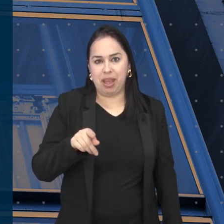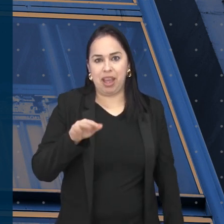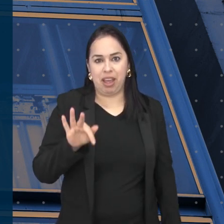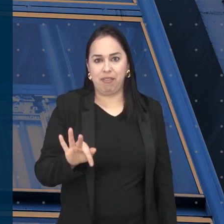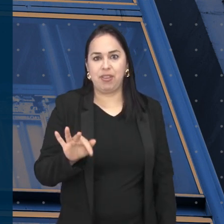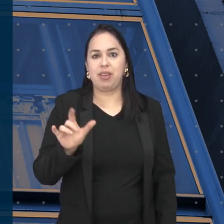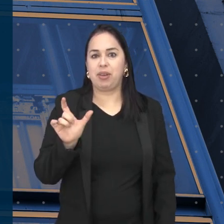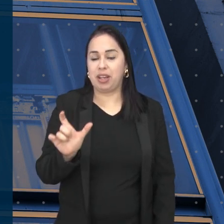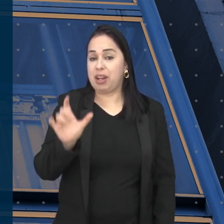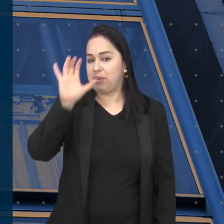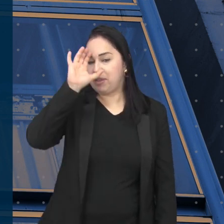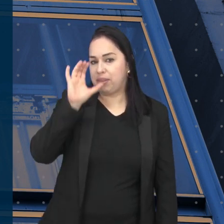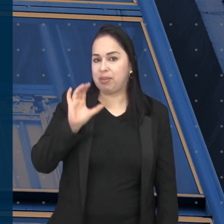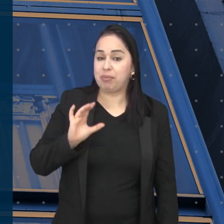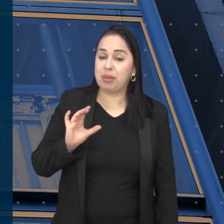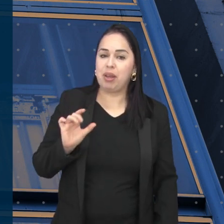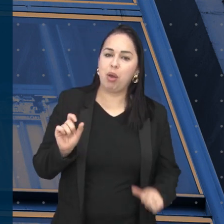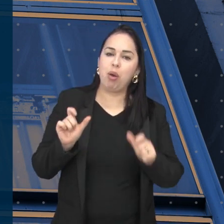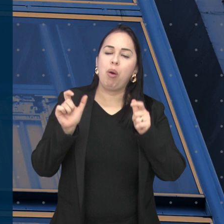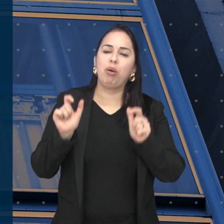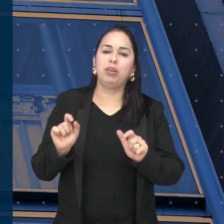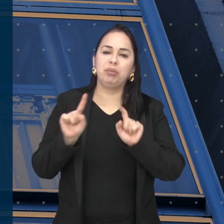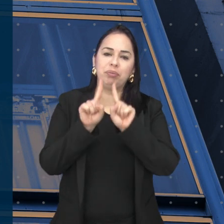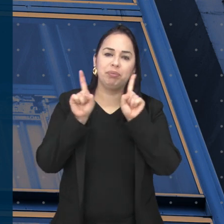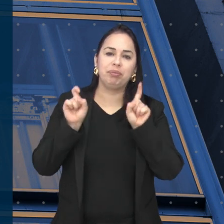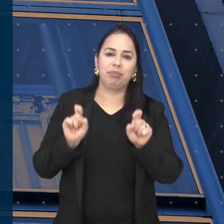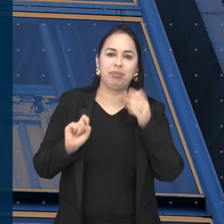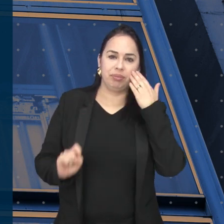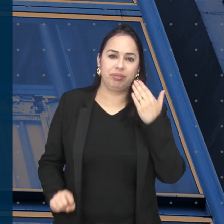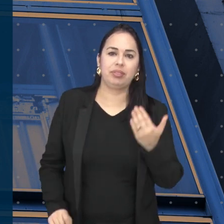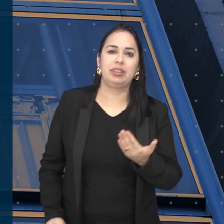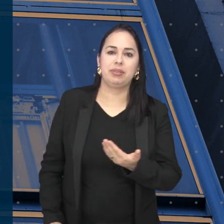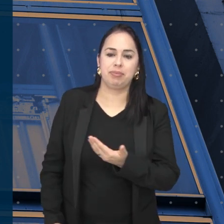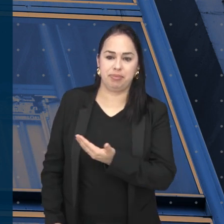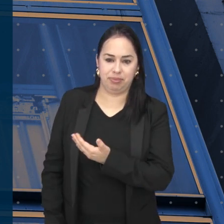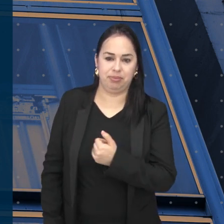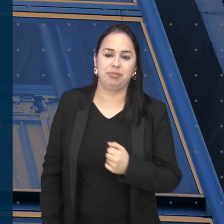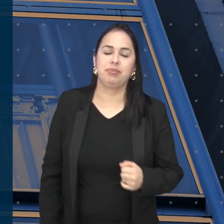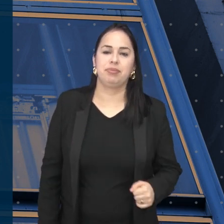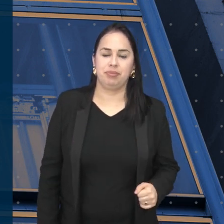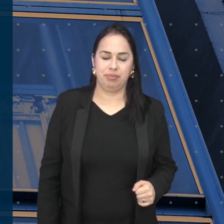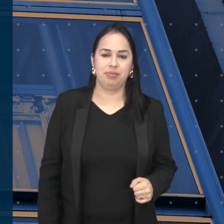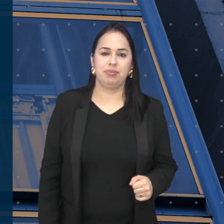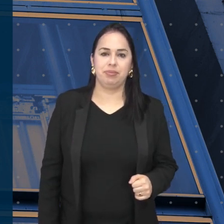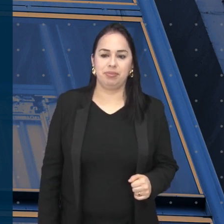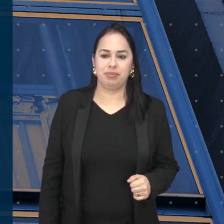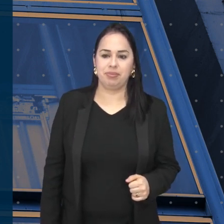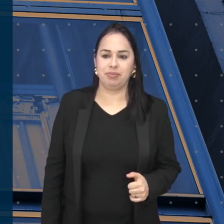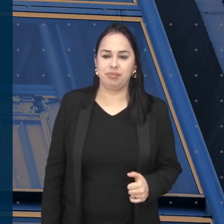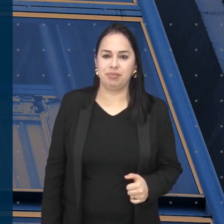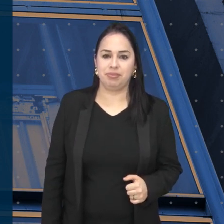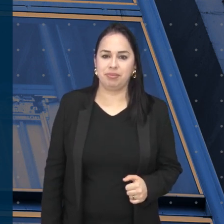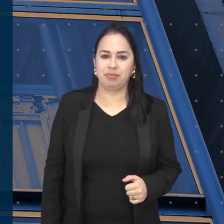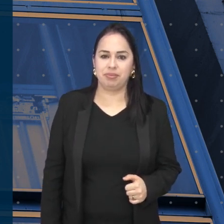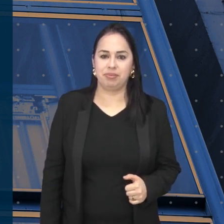de trabalho e o cartão cidadão. O PAT fica na Praça Afonso Pena, número 175, no